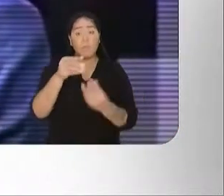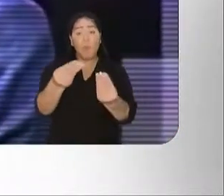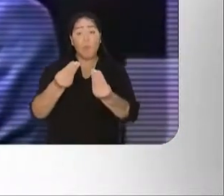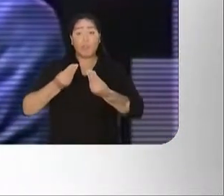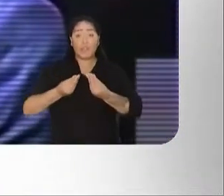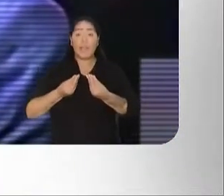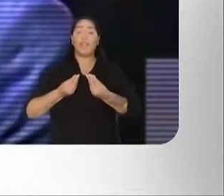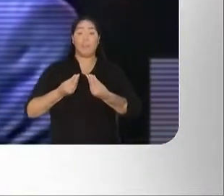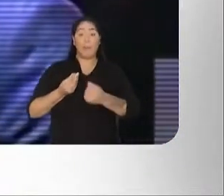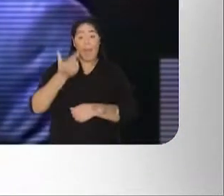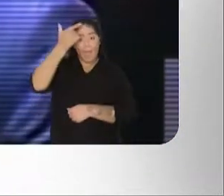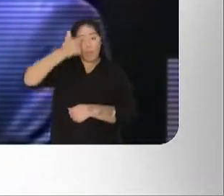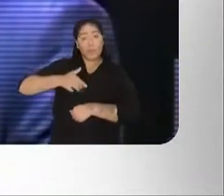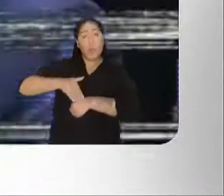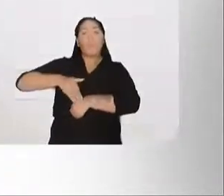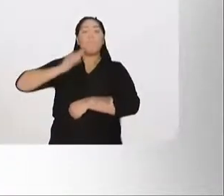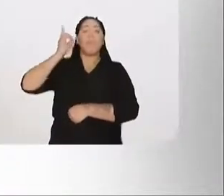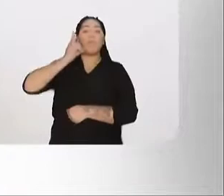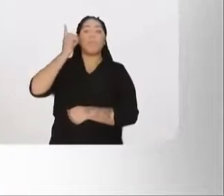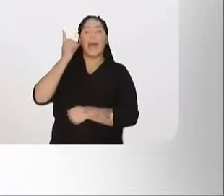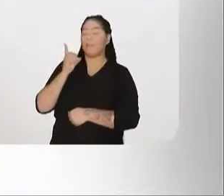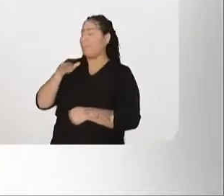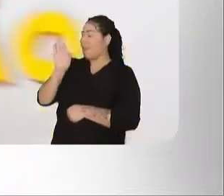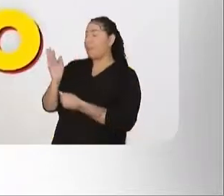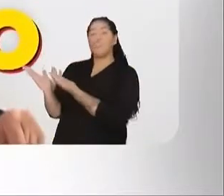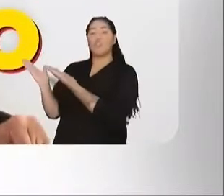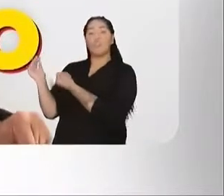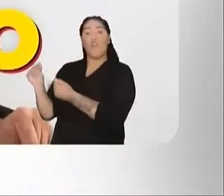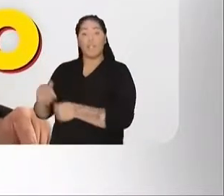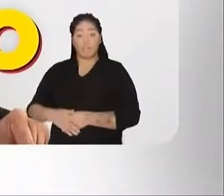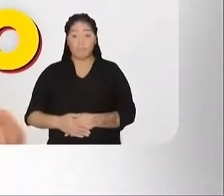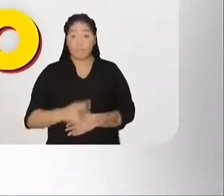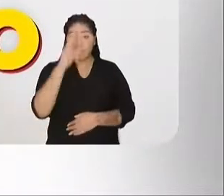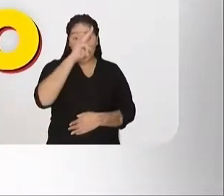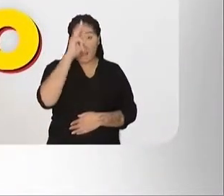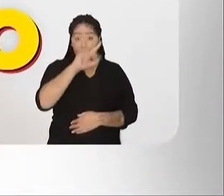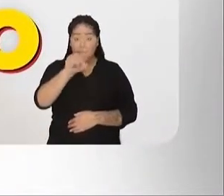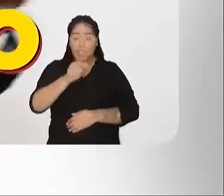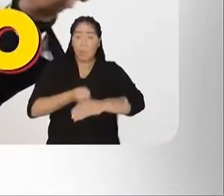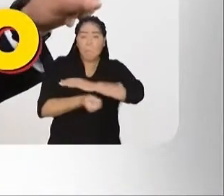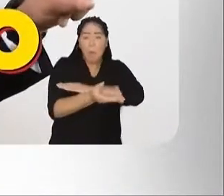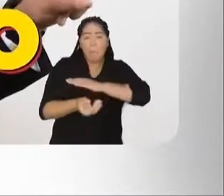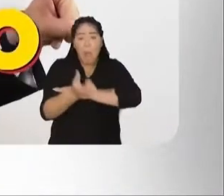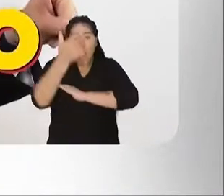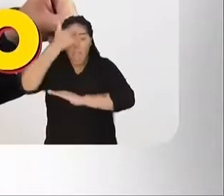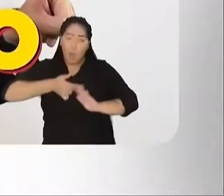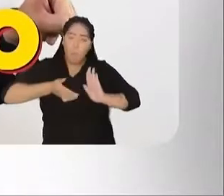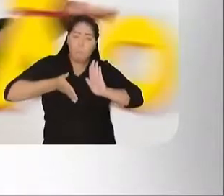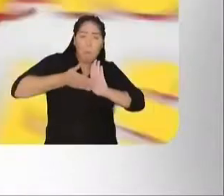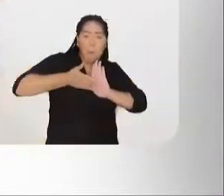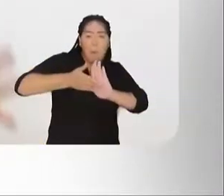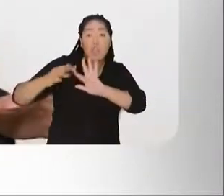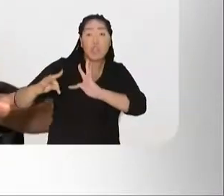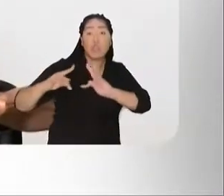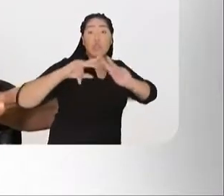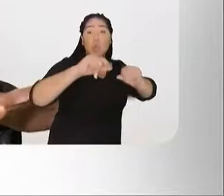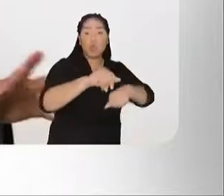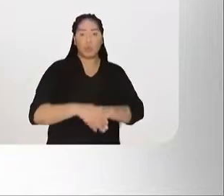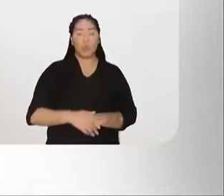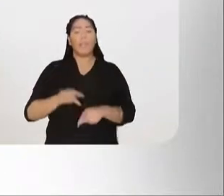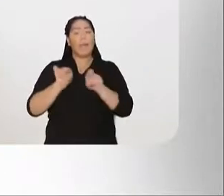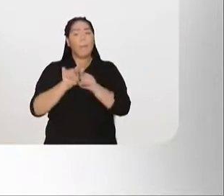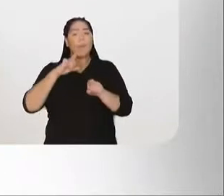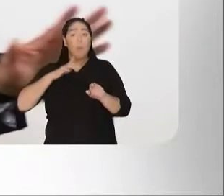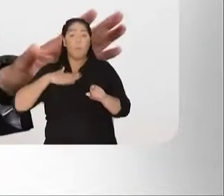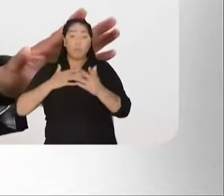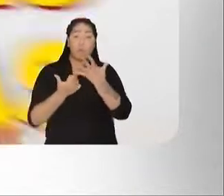federal mais jovem de Brasília. Expus o escândalo do orçamento secreto, todos os escândalos de corrupção do governo, além de ter aberto mão de